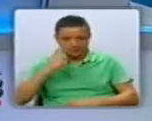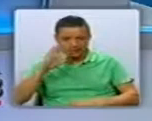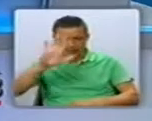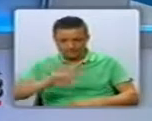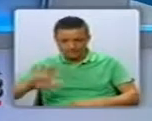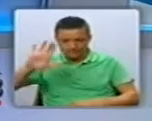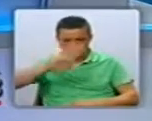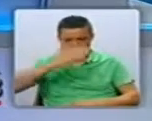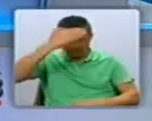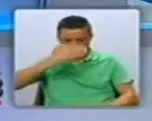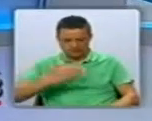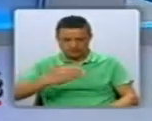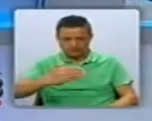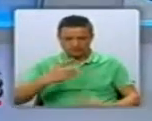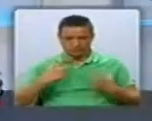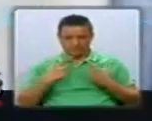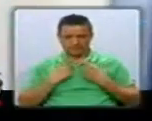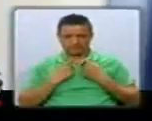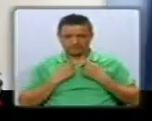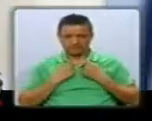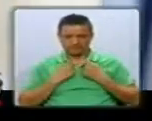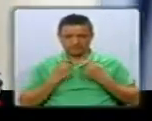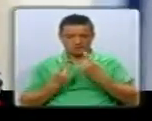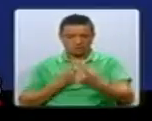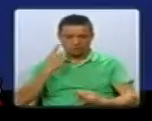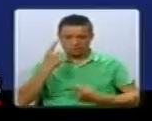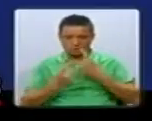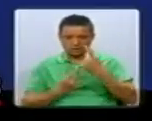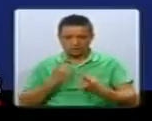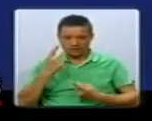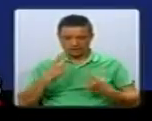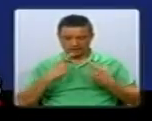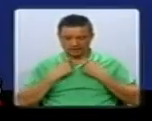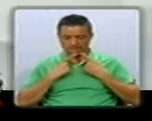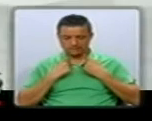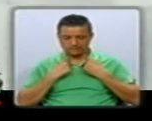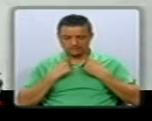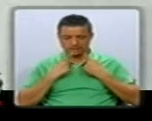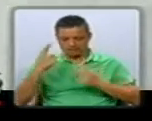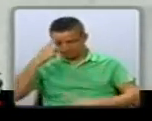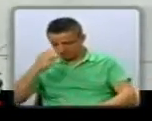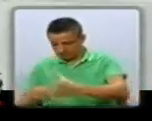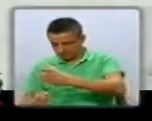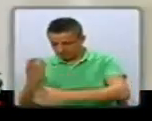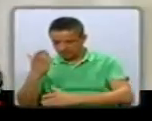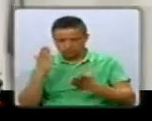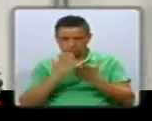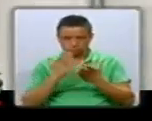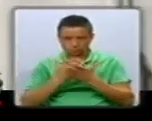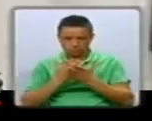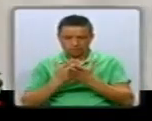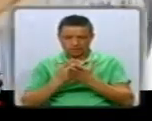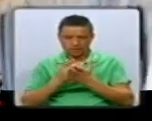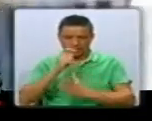semana é uma camisa, Sandra. E não é uma camisa qualquer, é uma camisa que foi criada por estudantes do